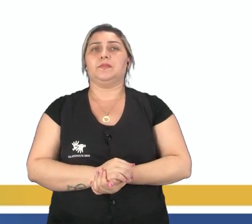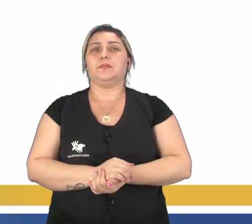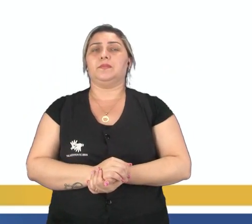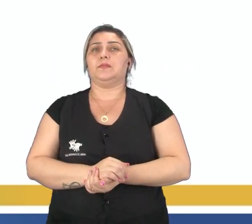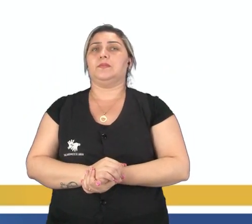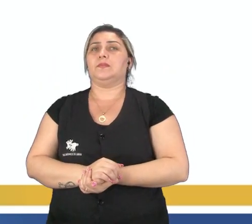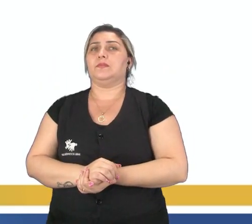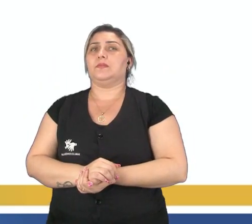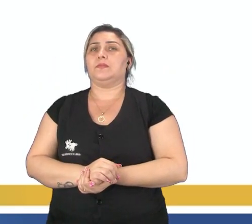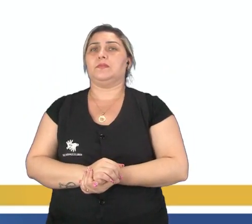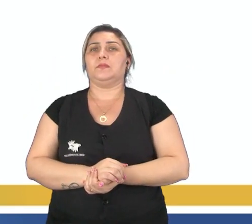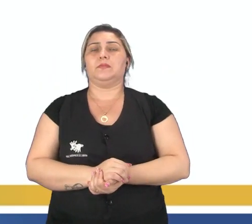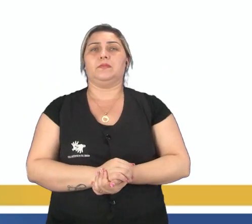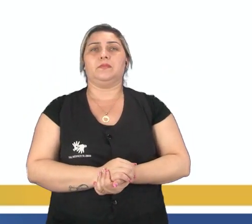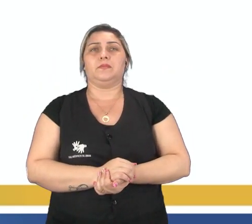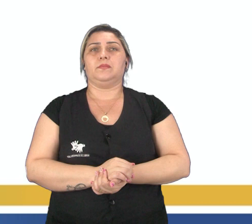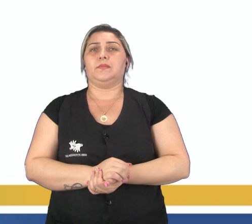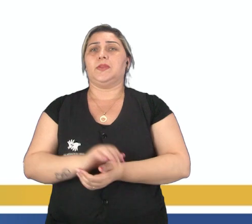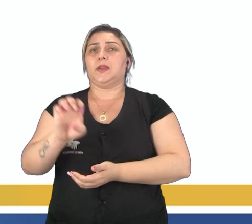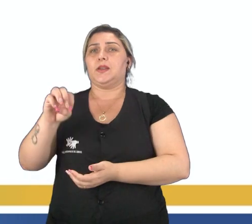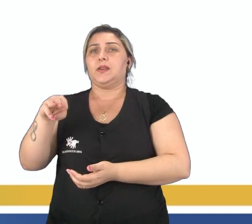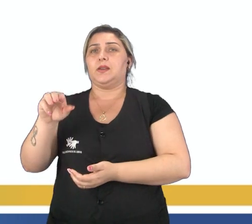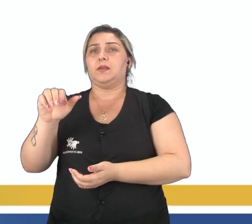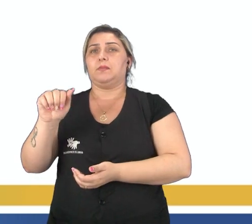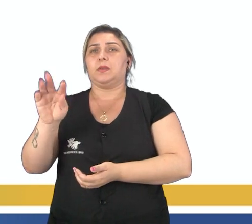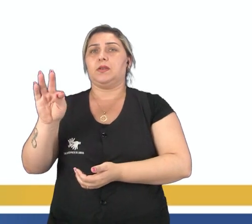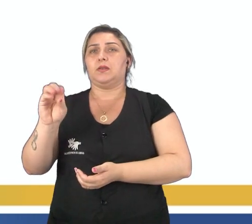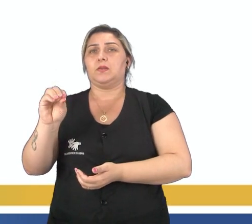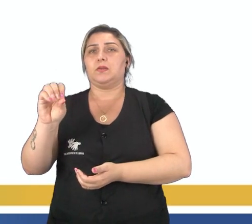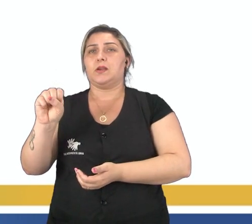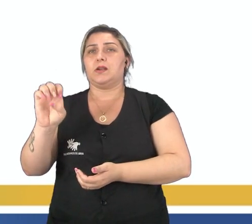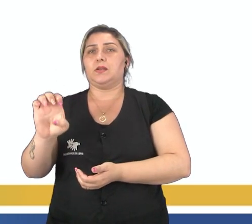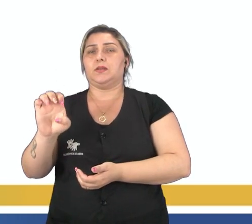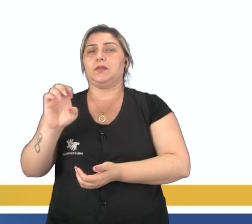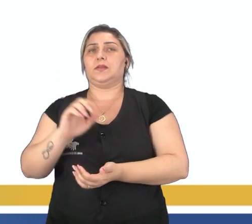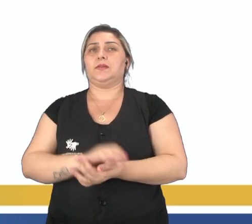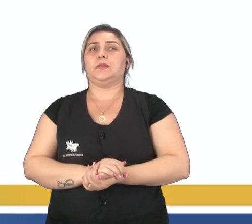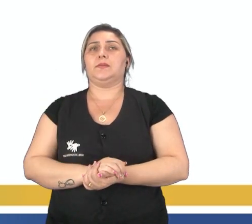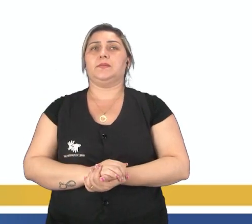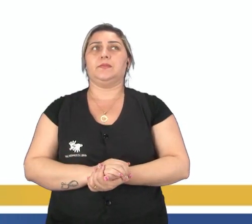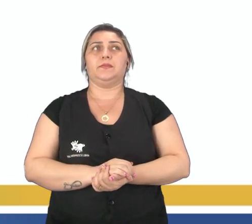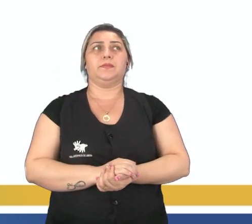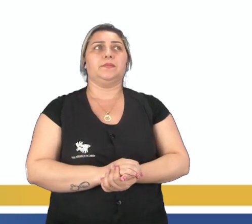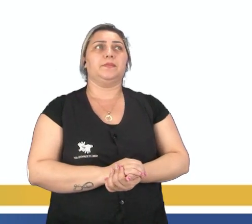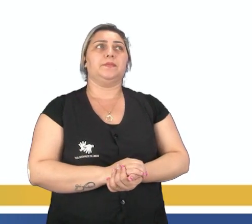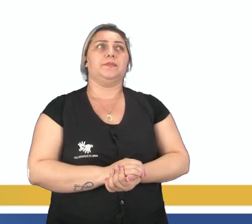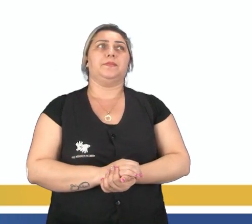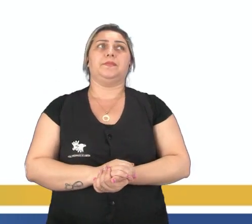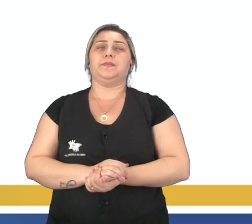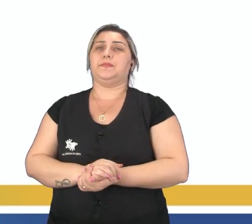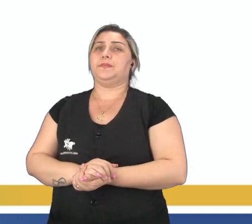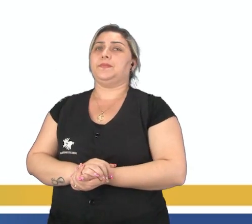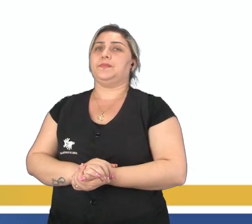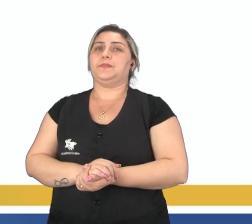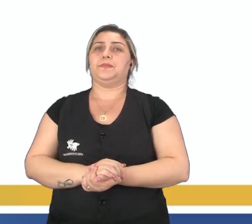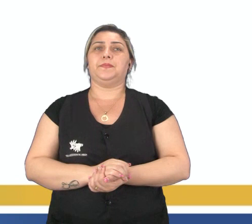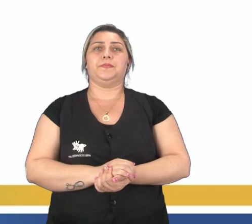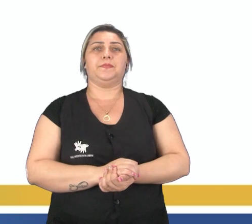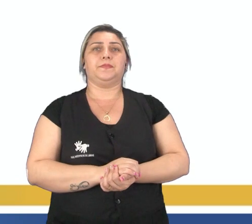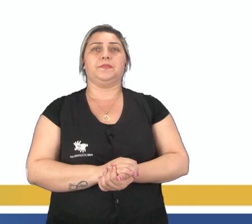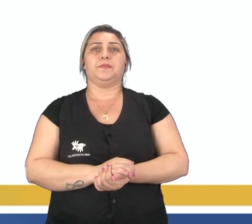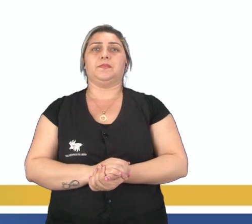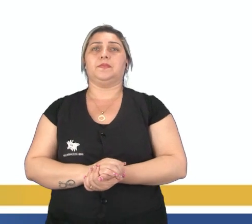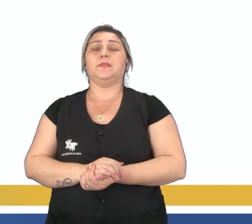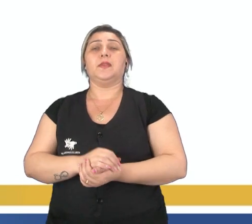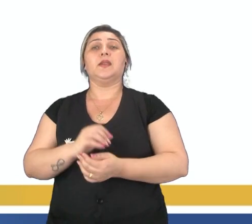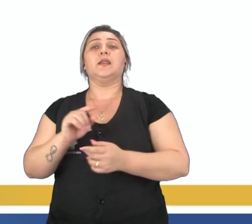de hematose, né? Que a gente tem a troca aí do oxigênio pelo gás carbônico, e o outro que